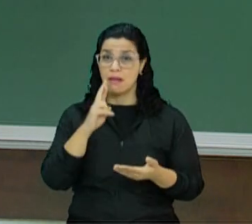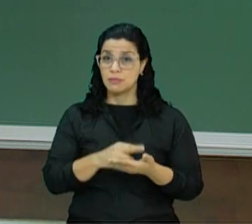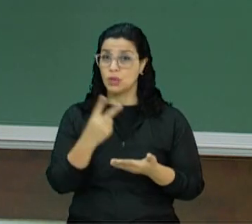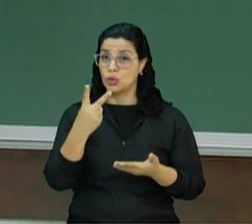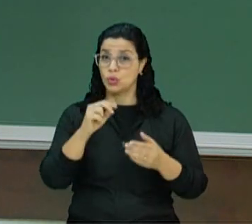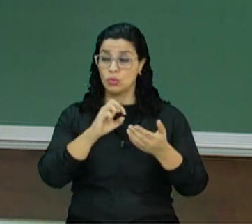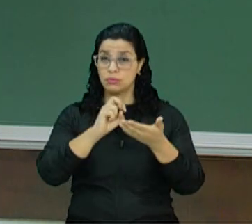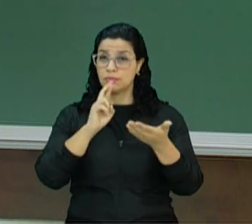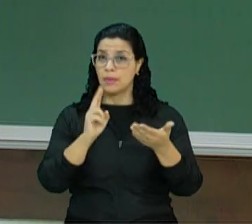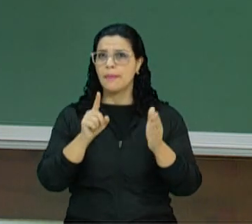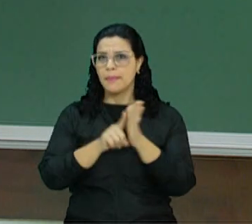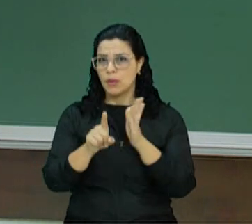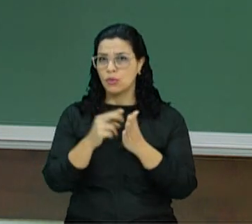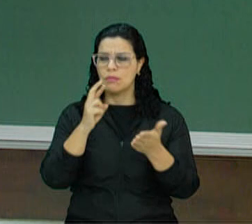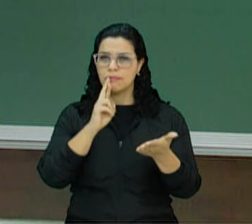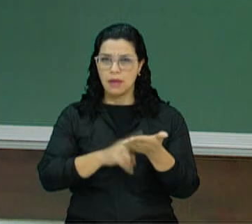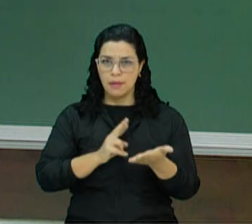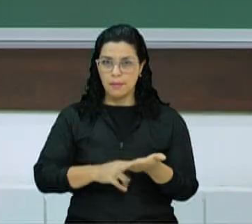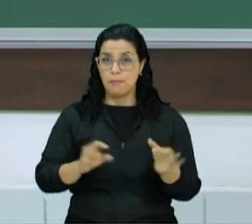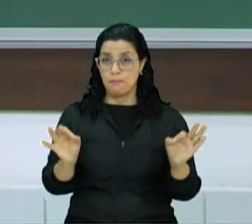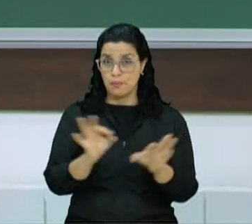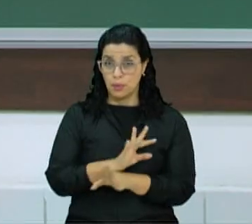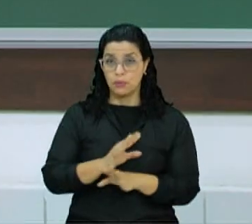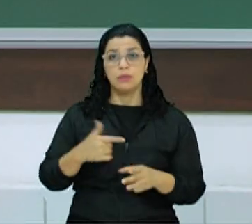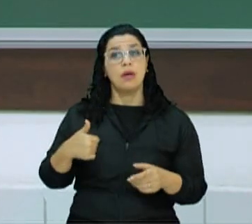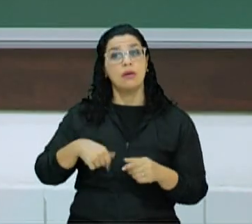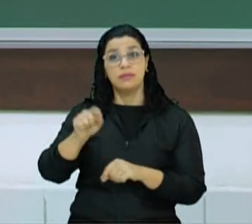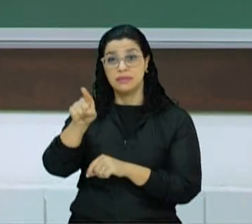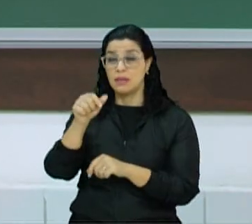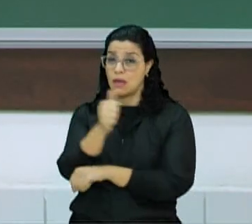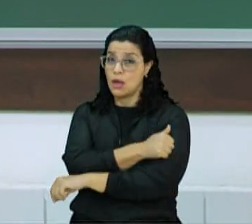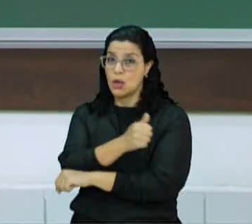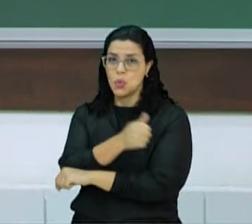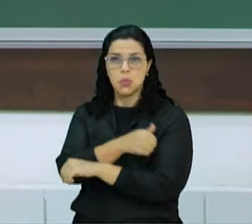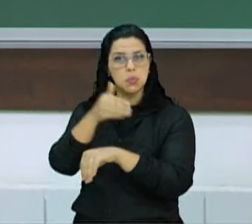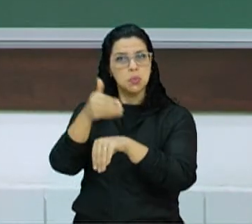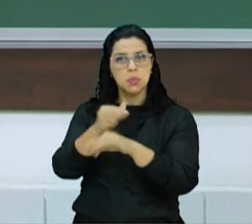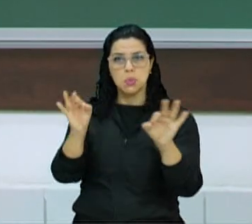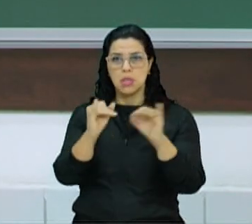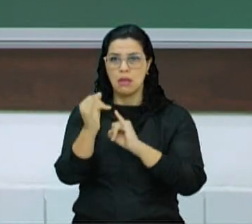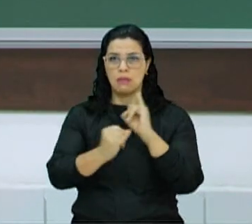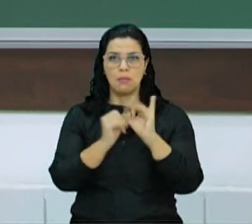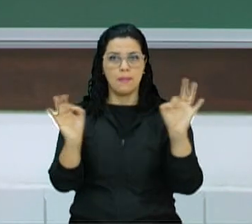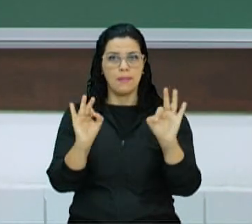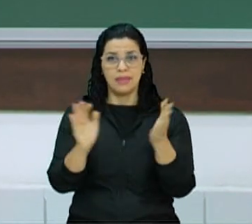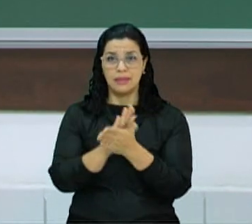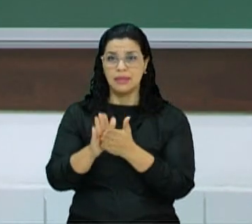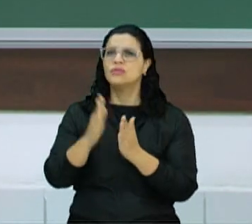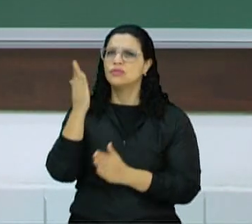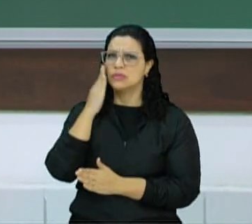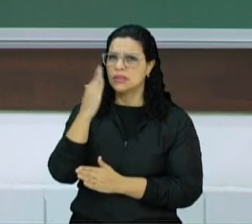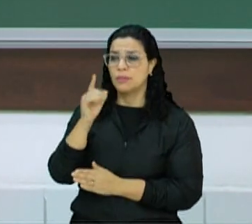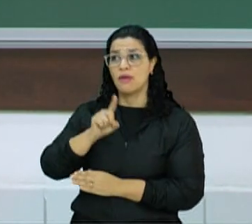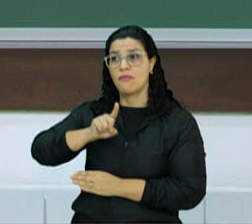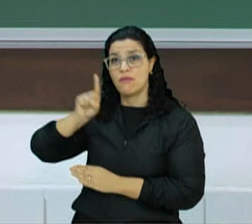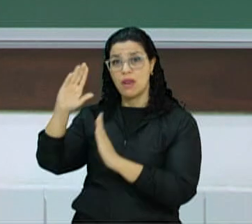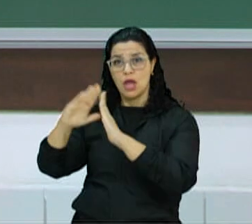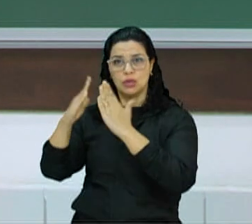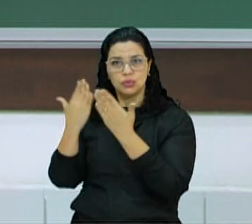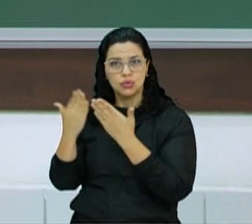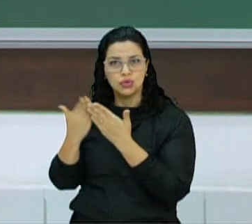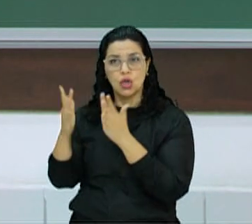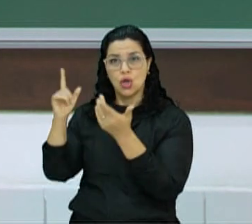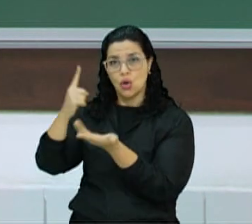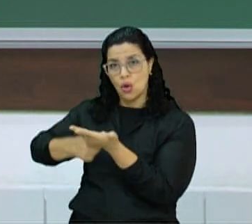as duas atividades obrigatórias. Já você, aluno, que não tem acesso às plataformas do Class, já sabe. Vai lá no seu colégio,